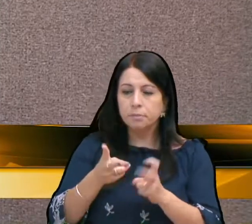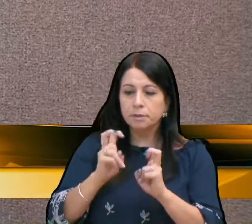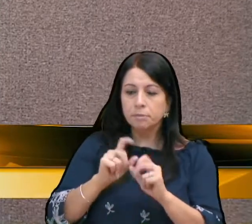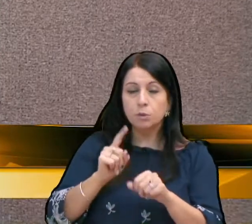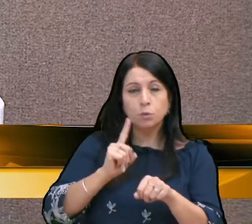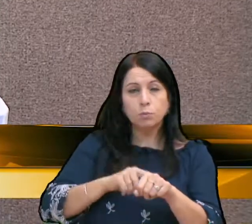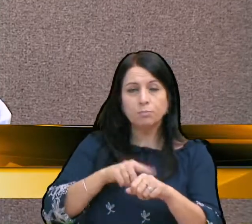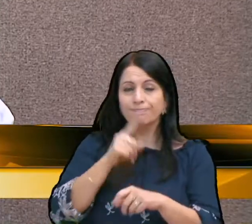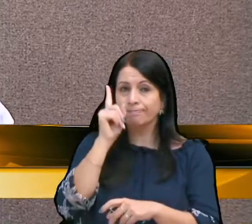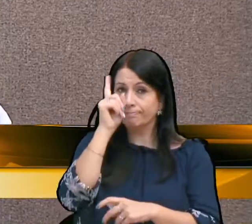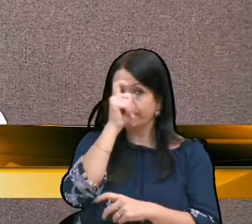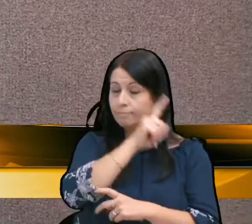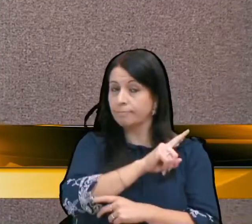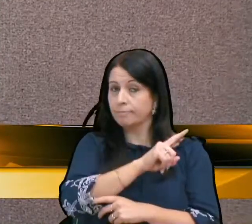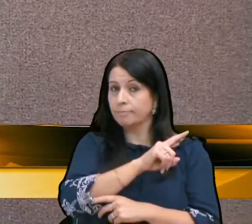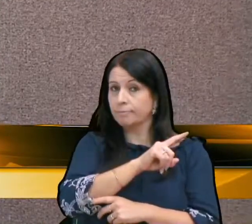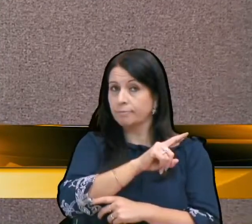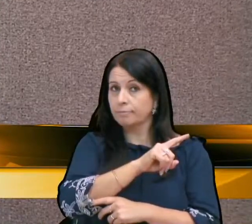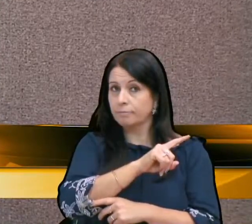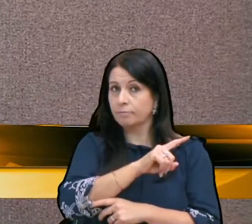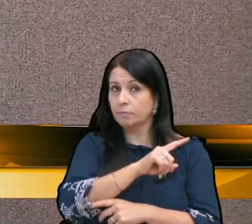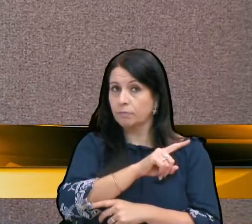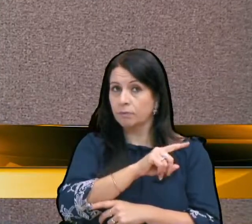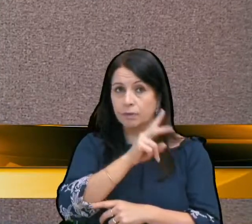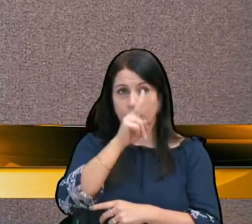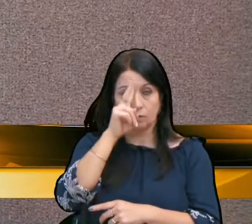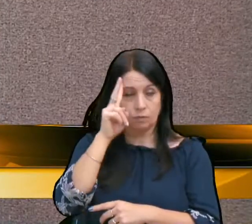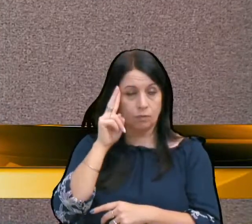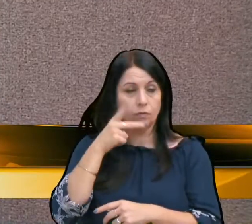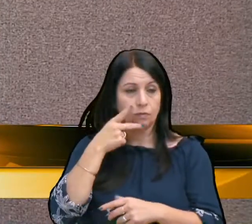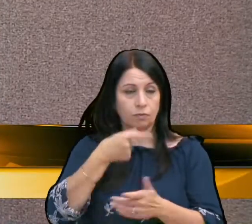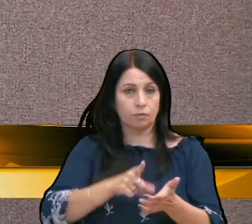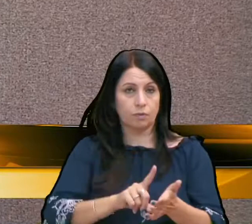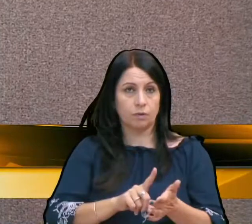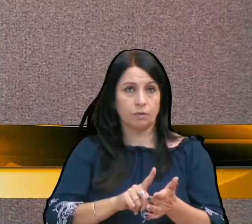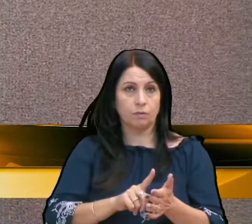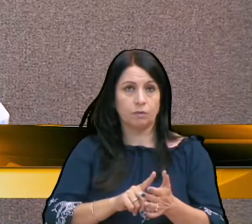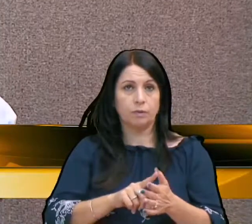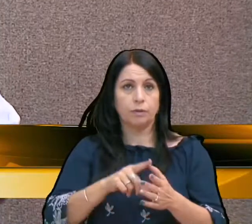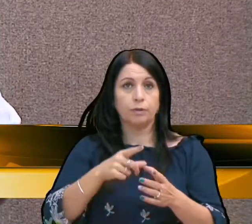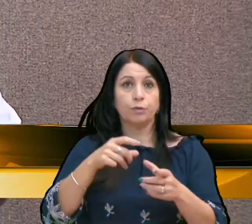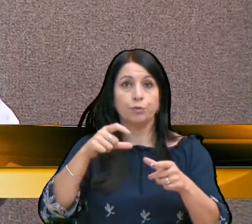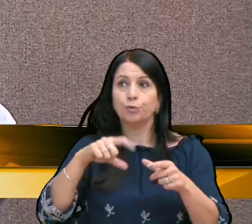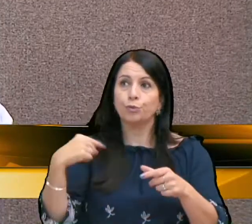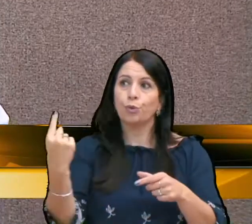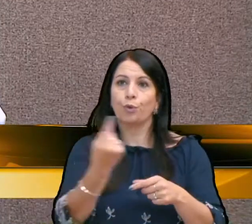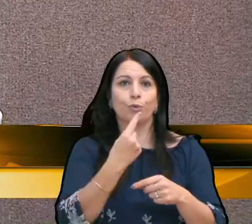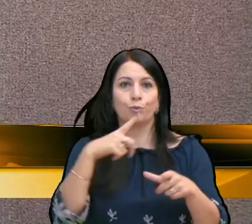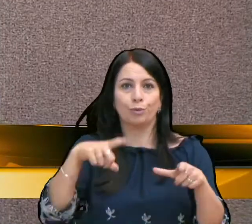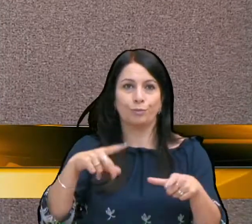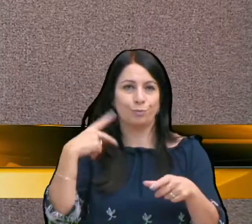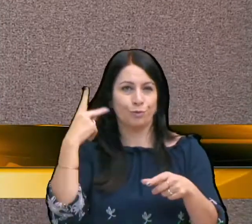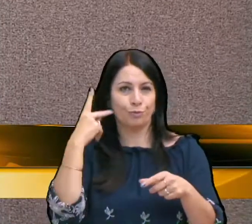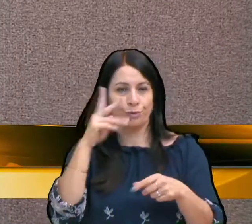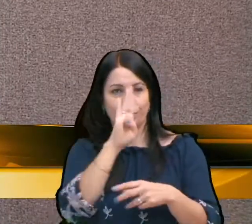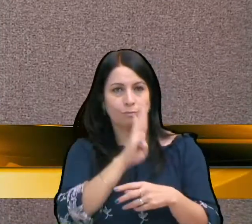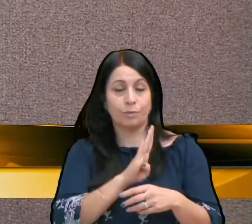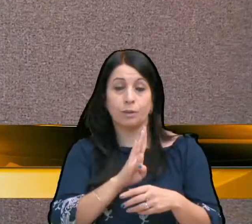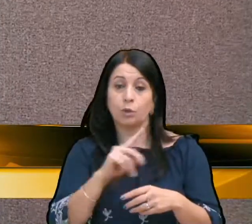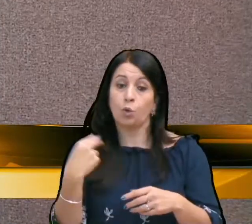momento tão difícil que nós vivemos, que foi o vereador Ues que comentou, no cenário político brasileiro. Nós temos por